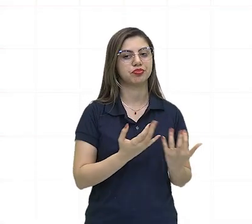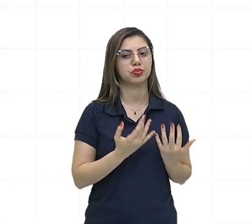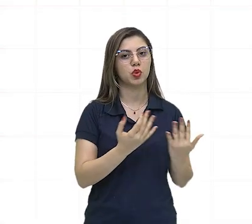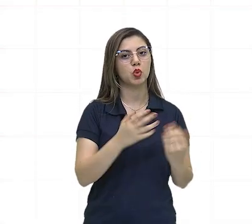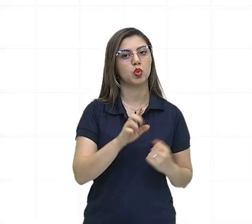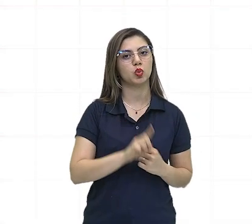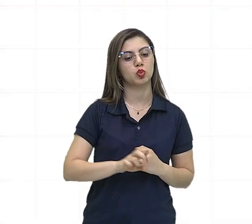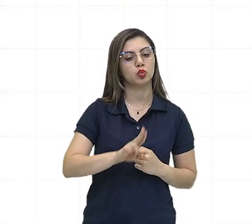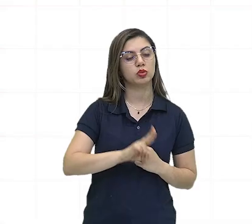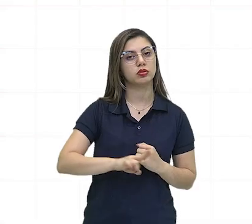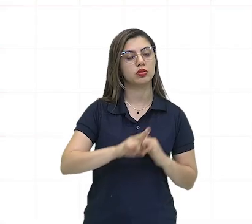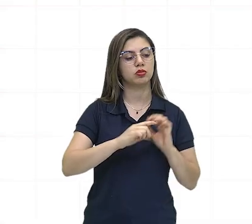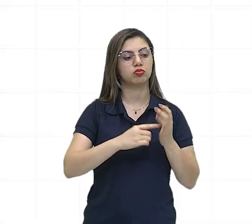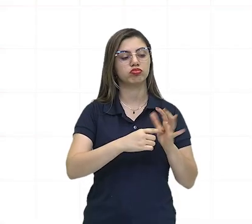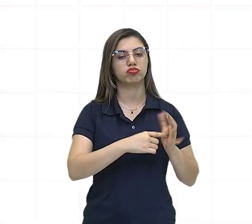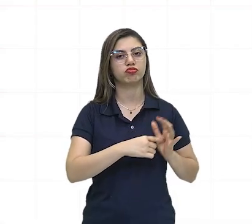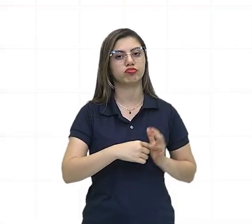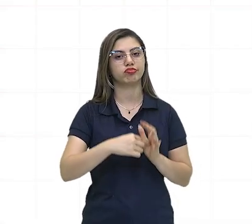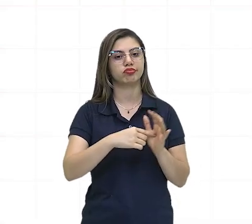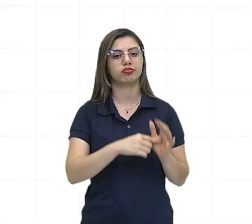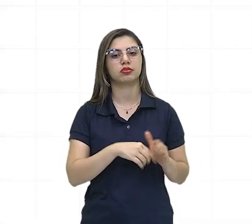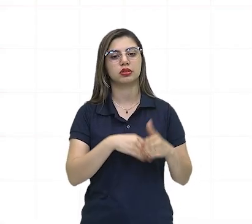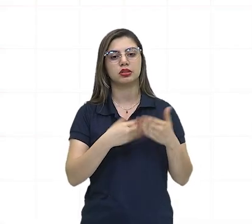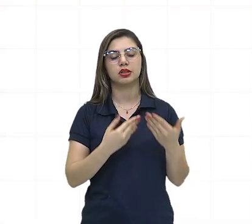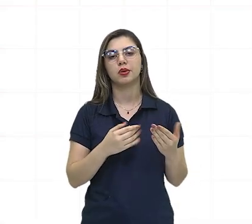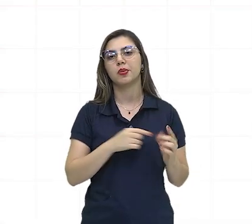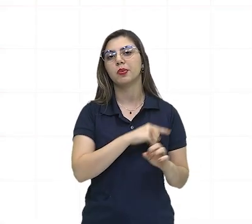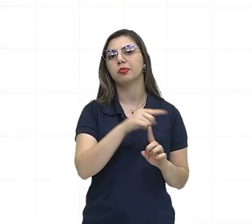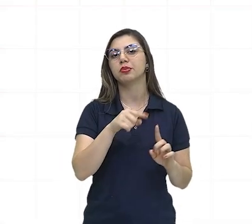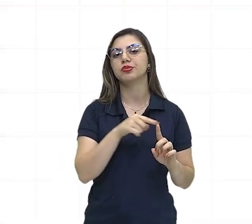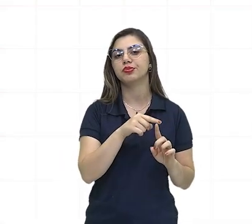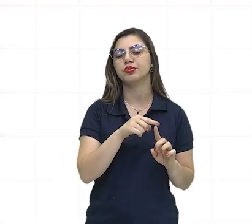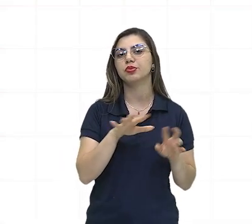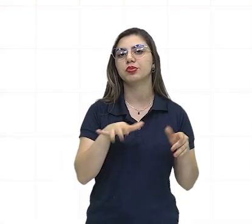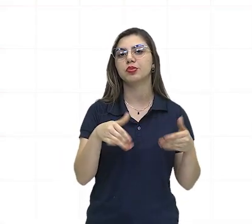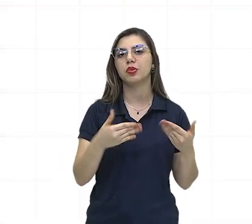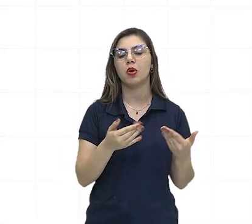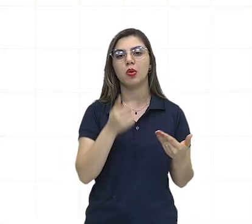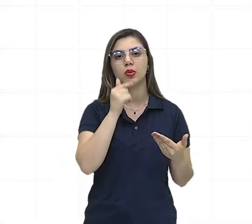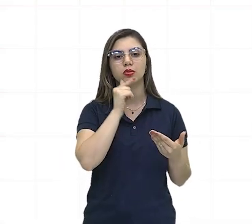da agricultura, com o objetivo de aumentar a